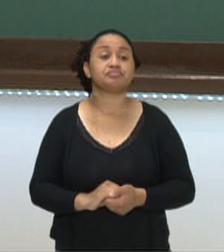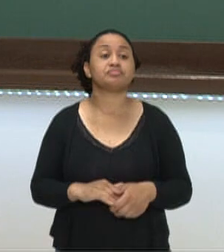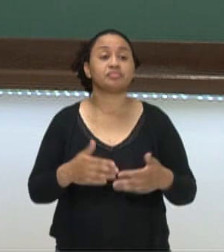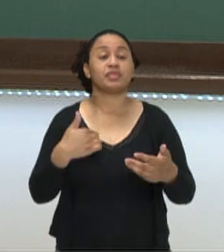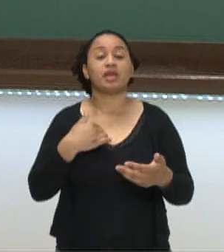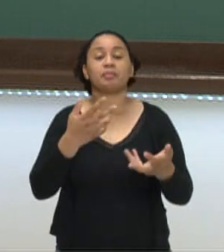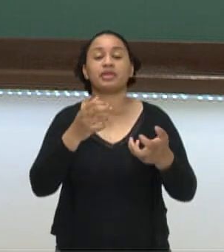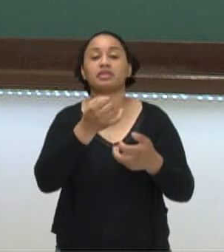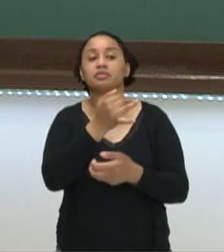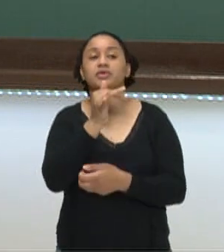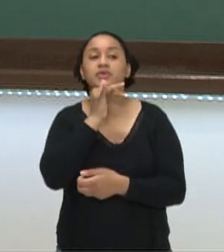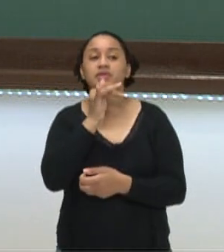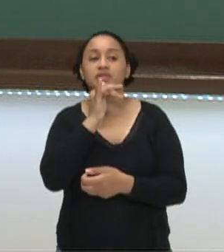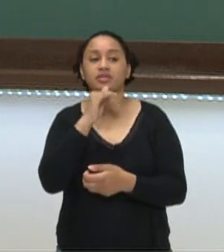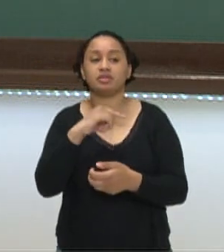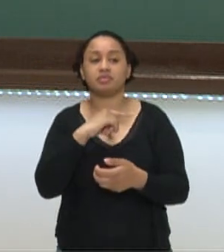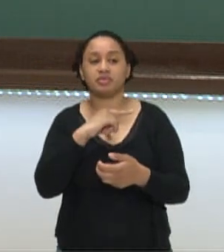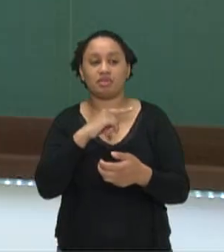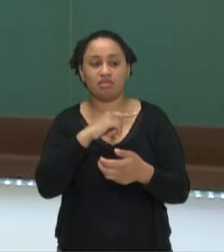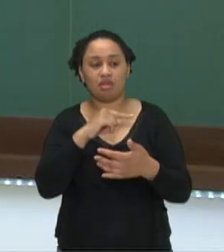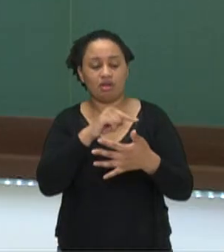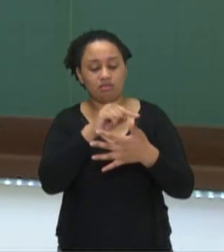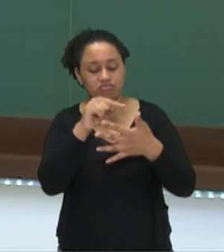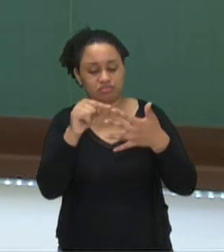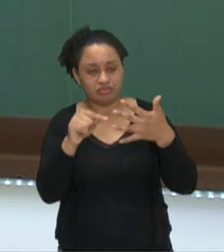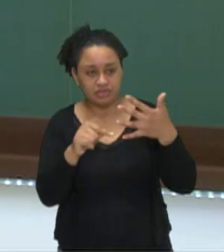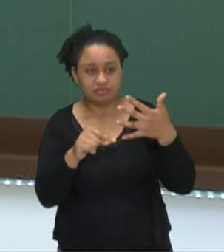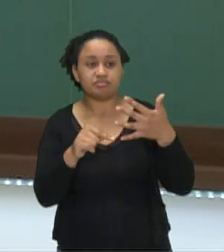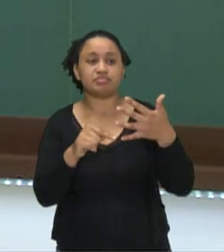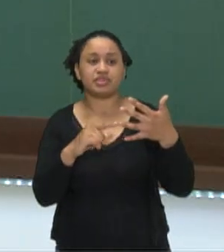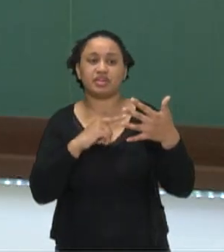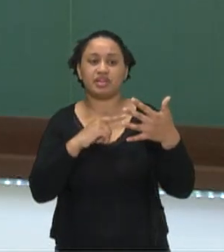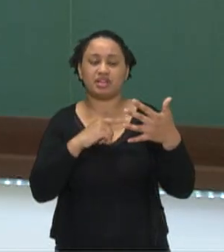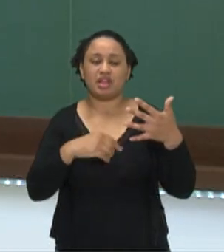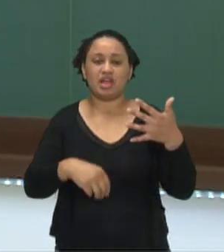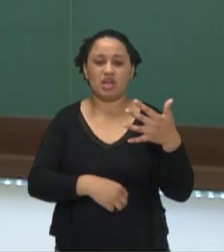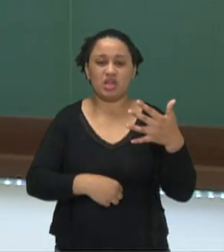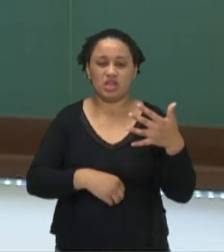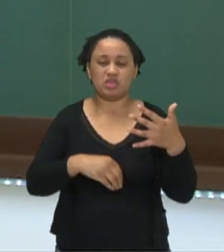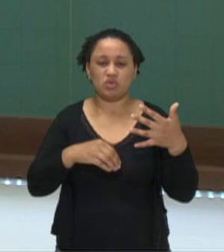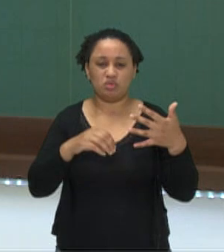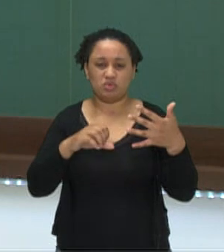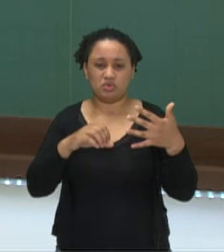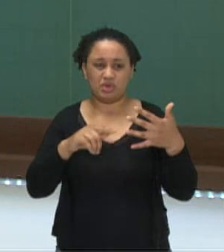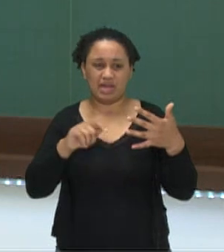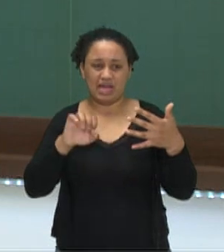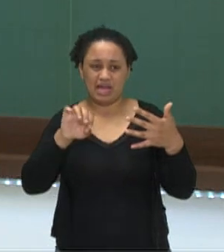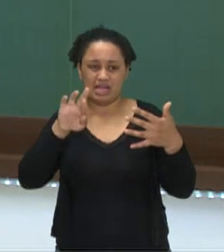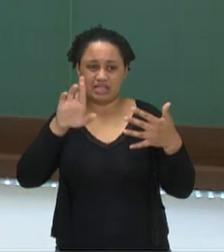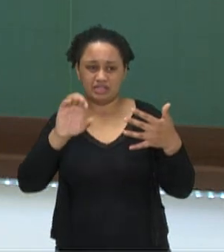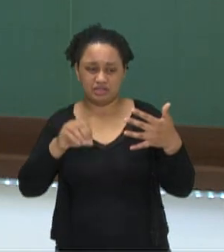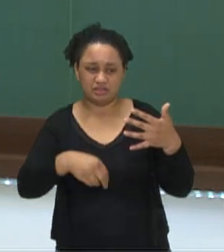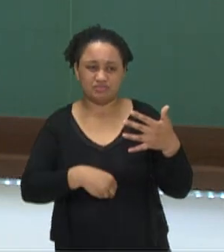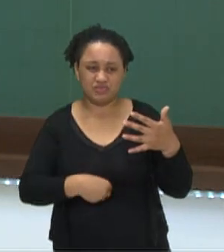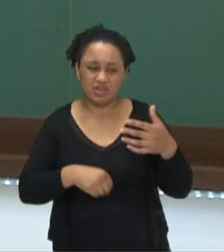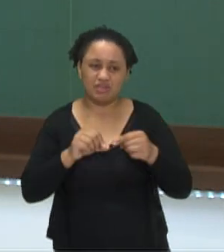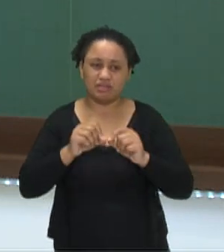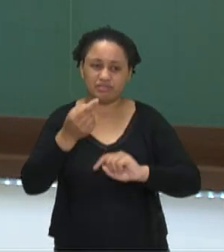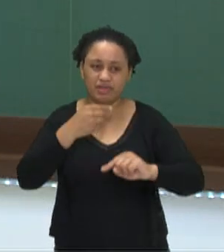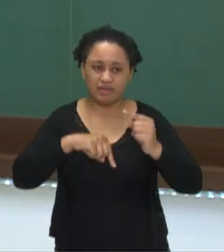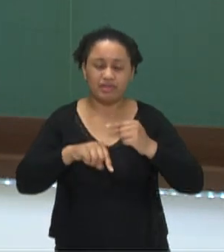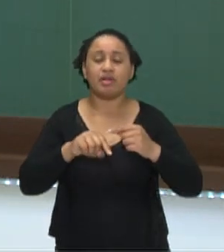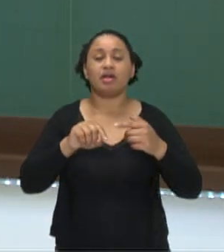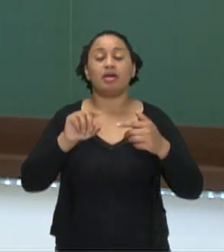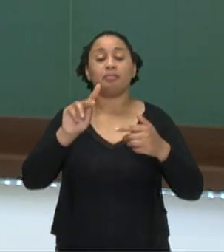Olha alguns exemplos aqui então, algumas soluções. O suco gástrico, suco que tem lá no nosso estômago, né, que faz a digestão,